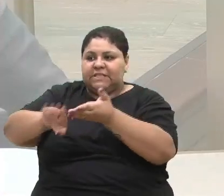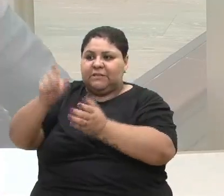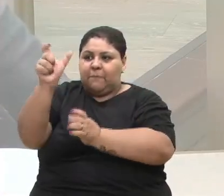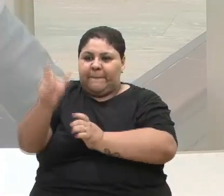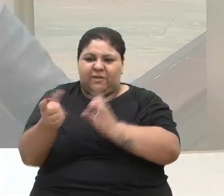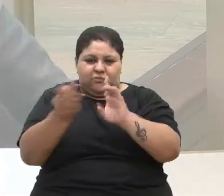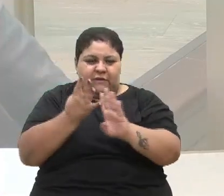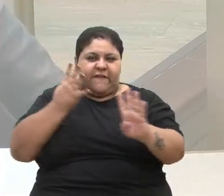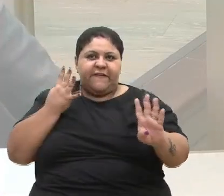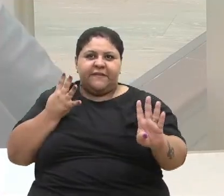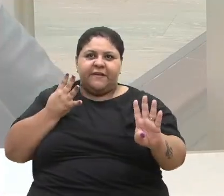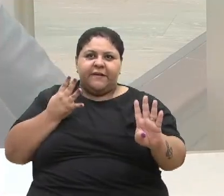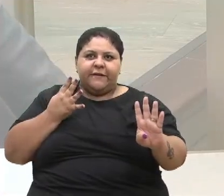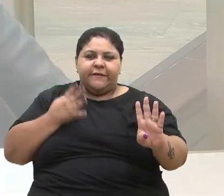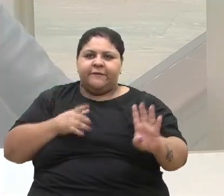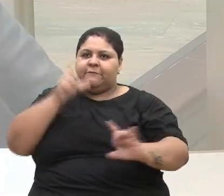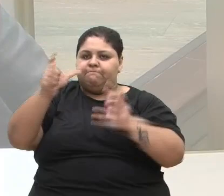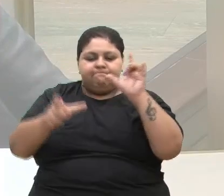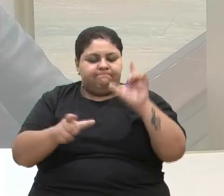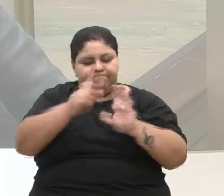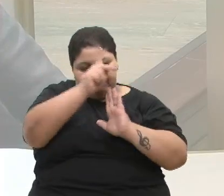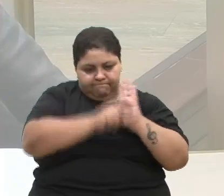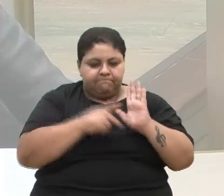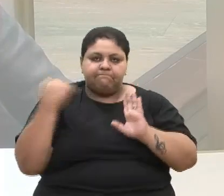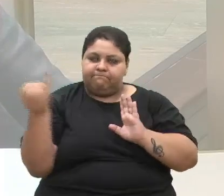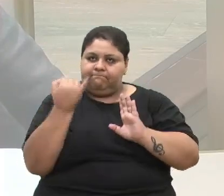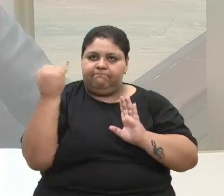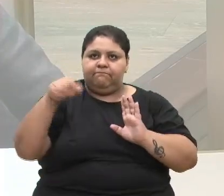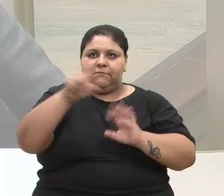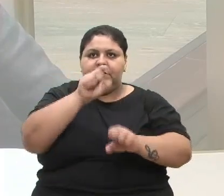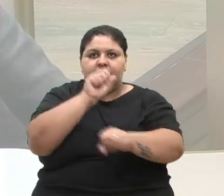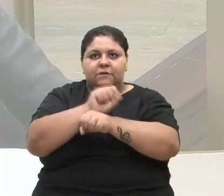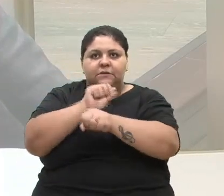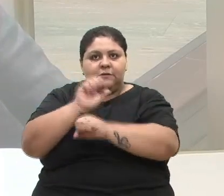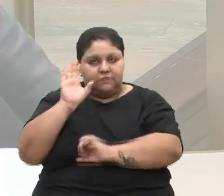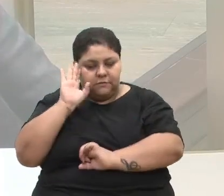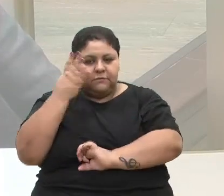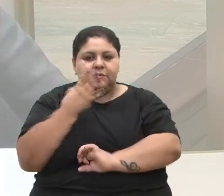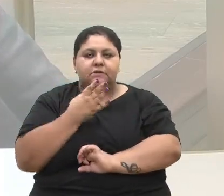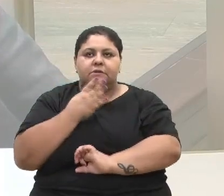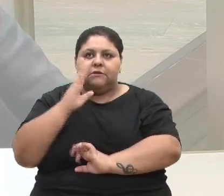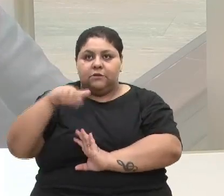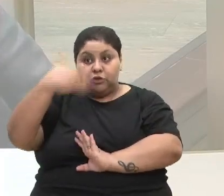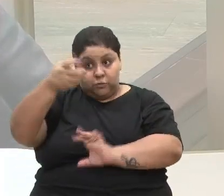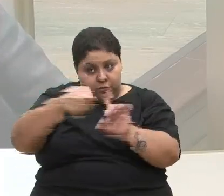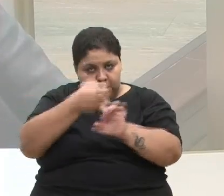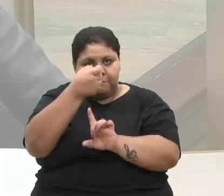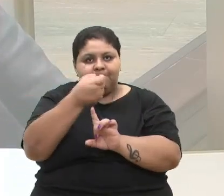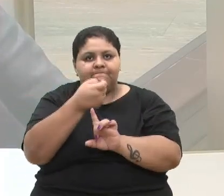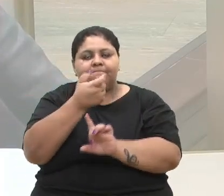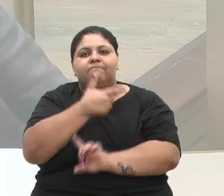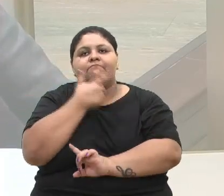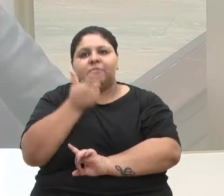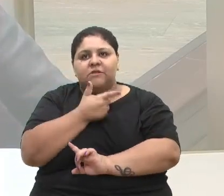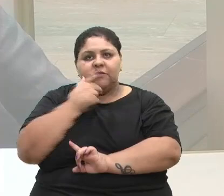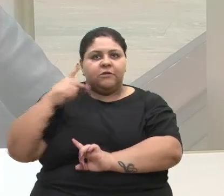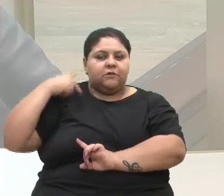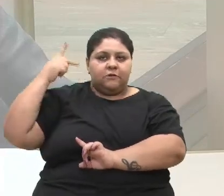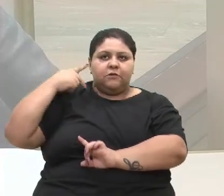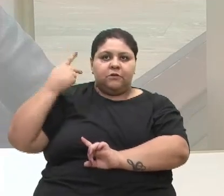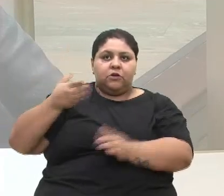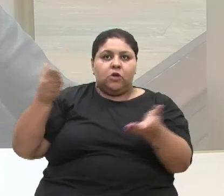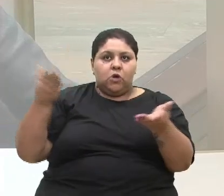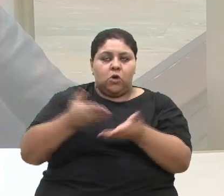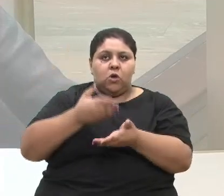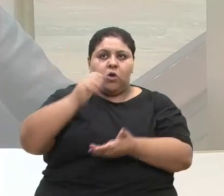da UBS. Então, é um projeto importantíssimo que a gente espera ver acontecendo nos próximos meses. Mas eu reforço, vereador, que hoje às 11